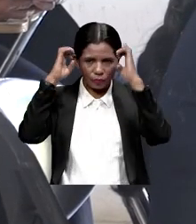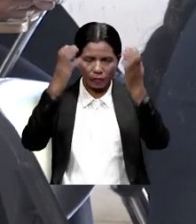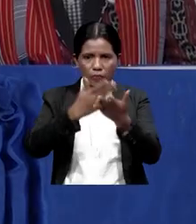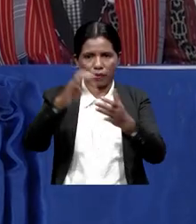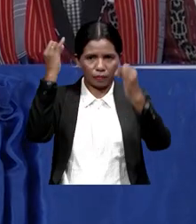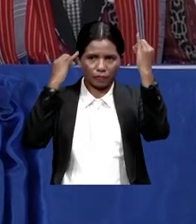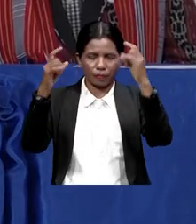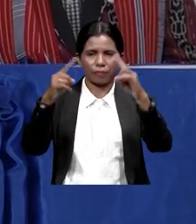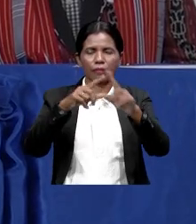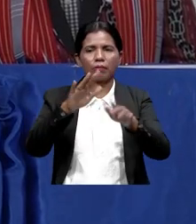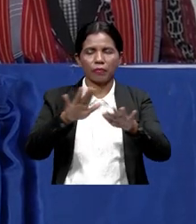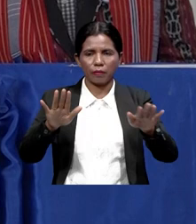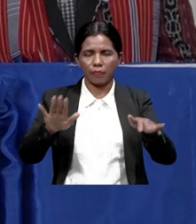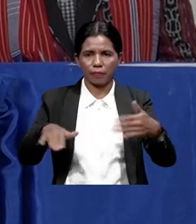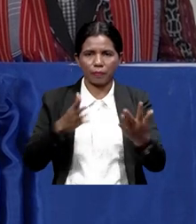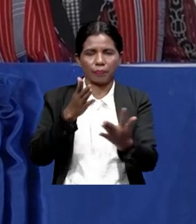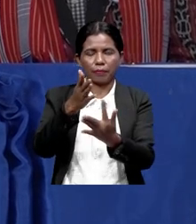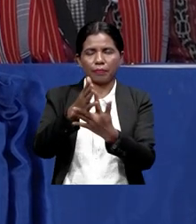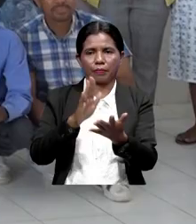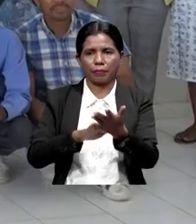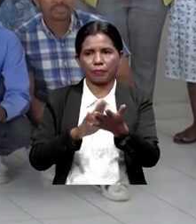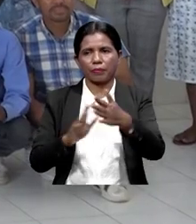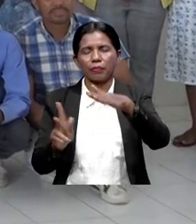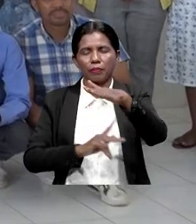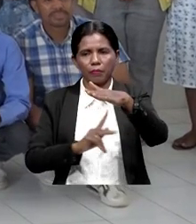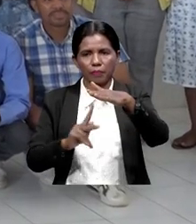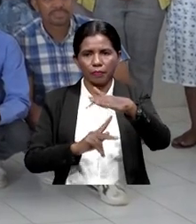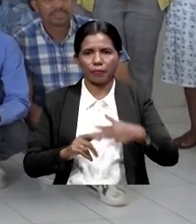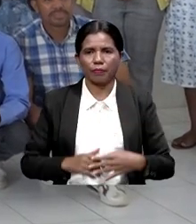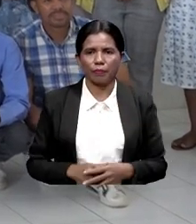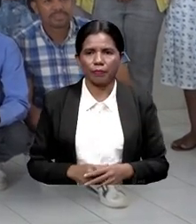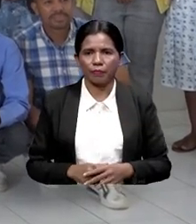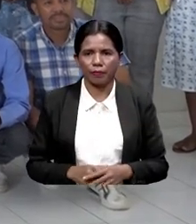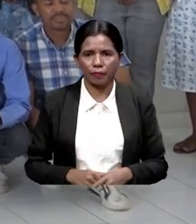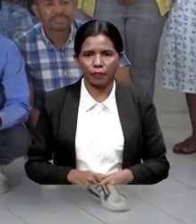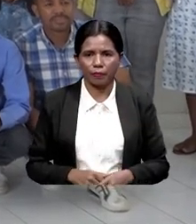komunidade atu lori labarek Sira asesu ba preskolar. Lamberto da Silva, Adrian Verdial, GMN.